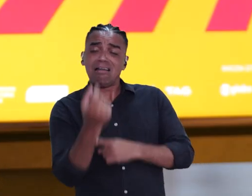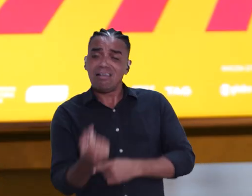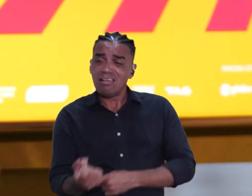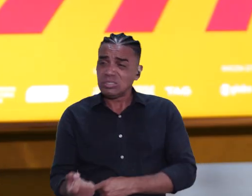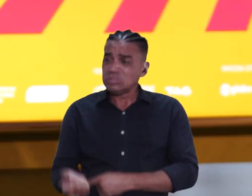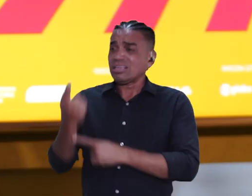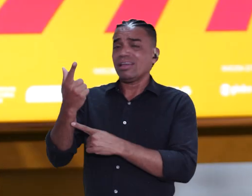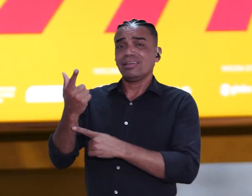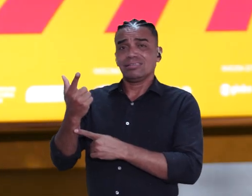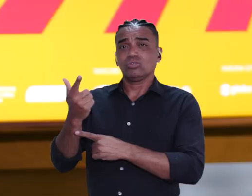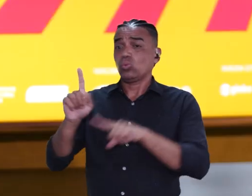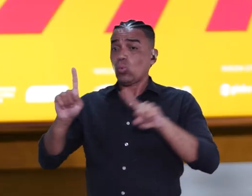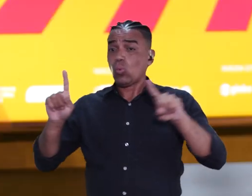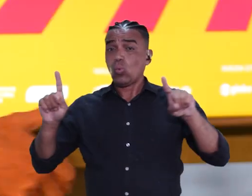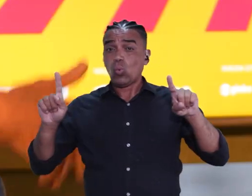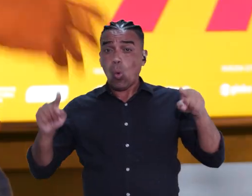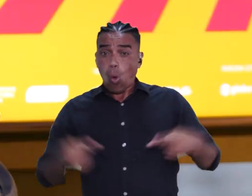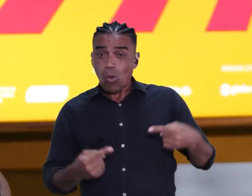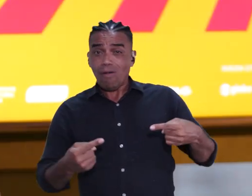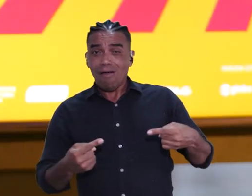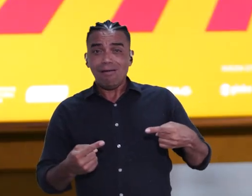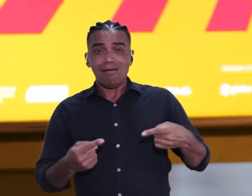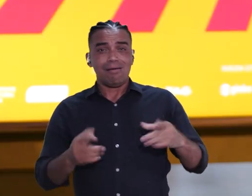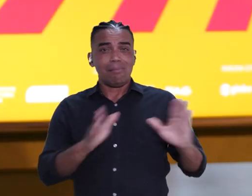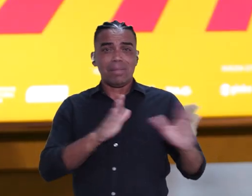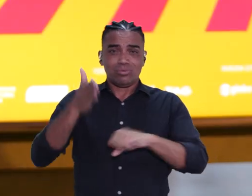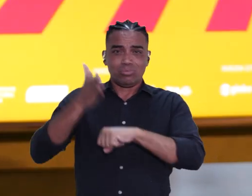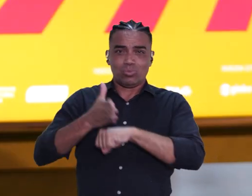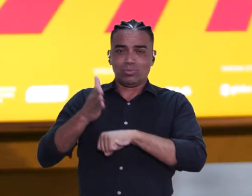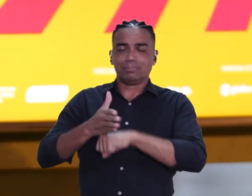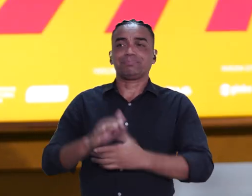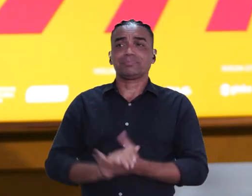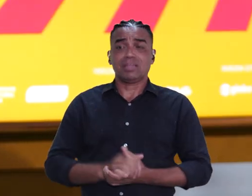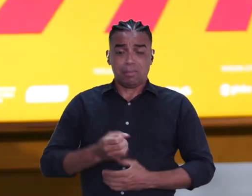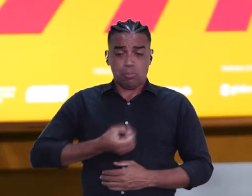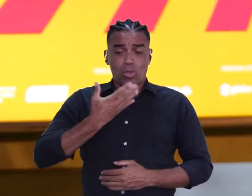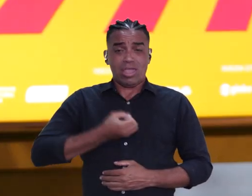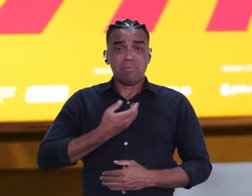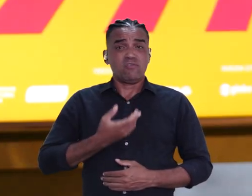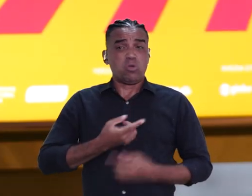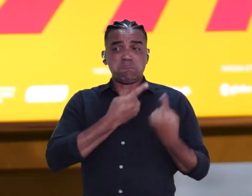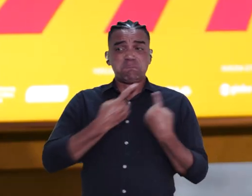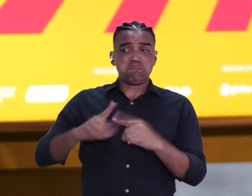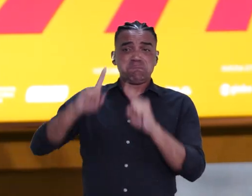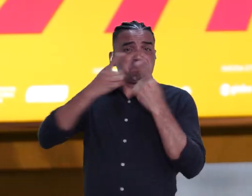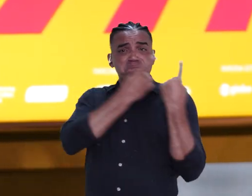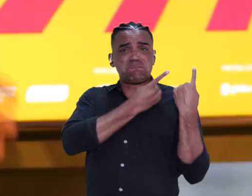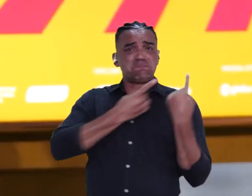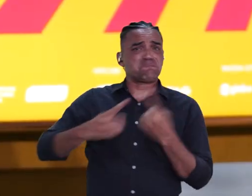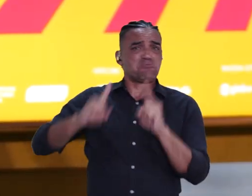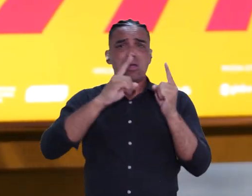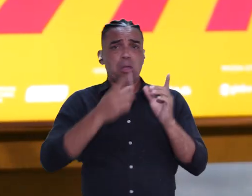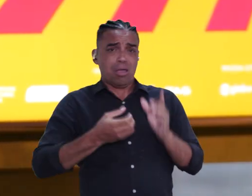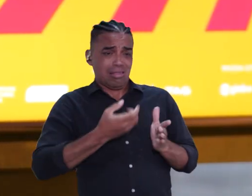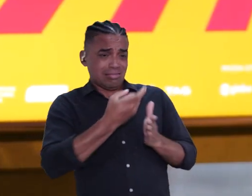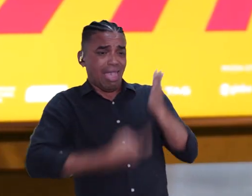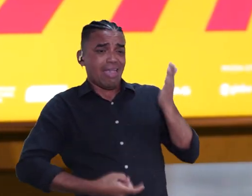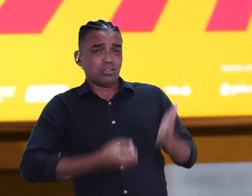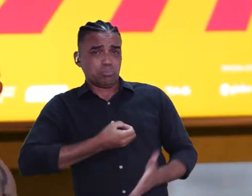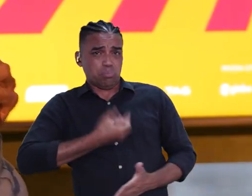sentimentos antimodernistas que o poema despertou. E o poema foi atacado, achincalhado,